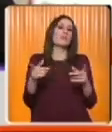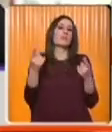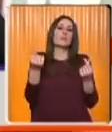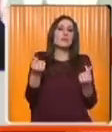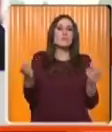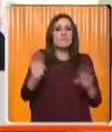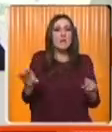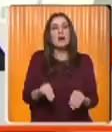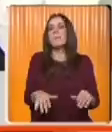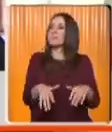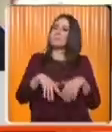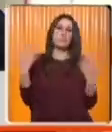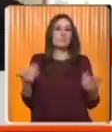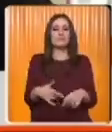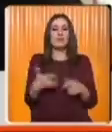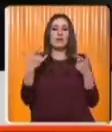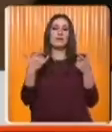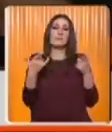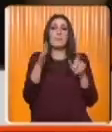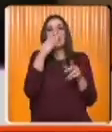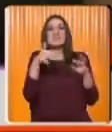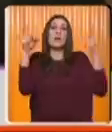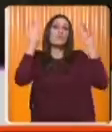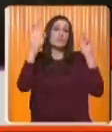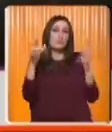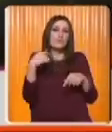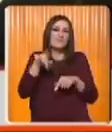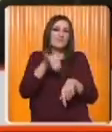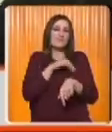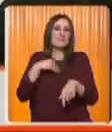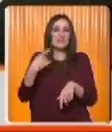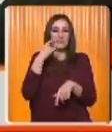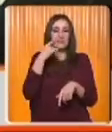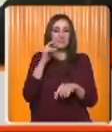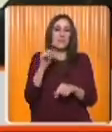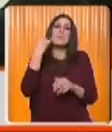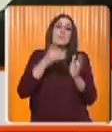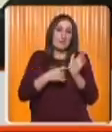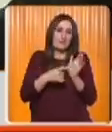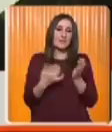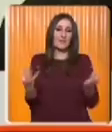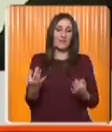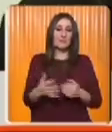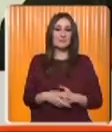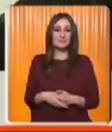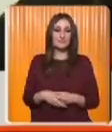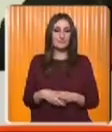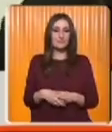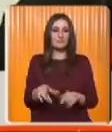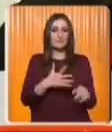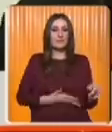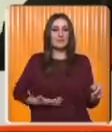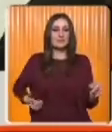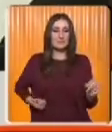dinheiro para esses luxos, que não deviam ser encarados como luxos, não é? Porque são primeira necessidade. Exato. Está